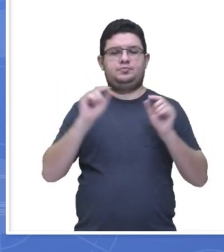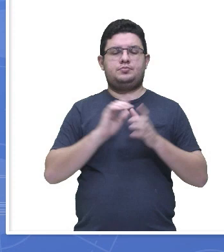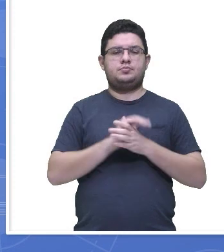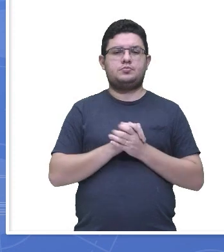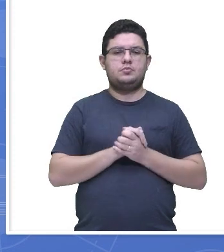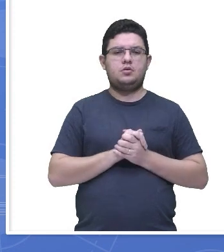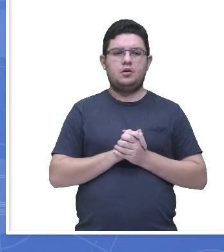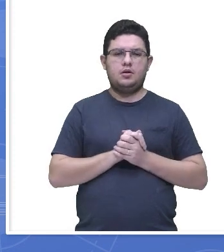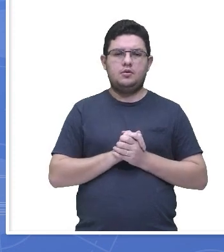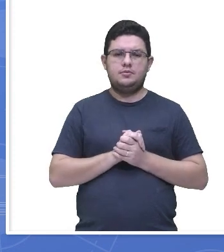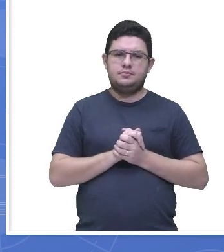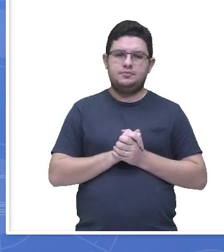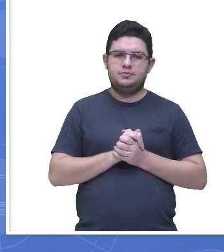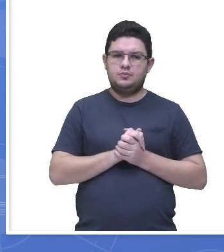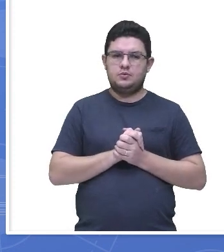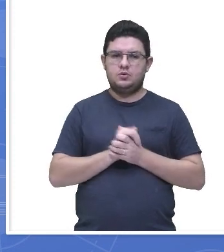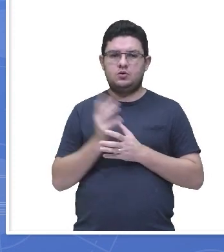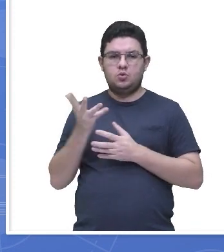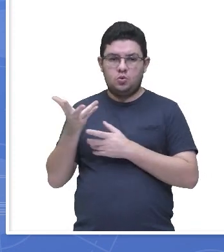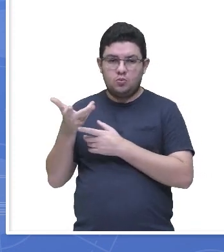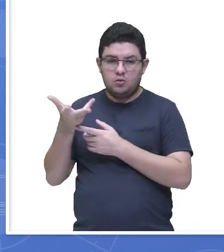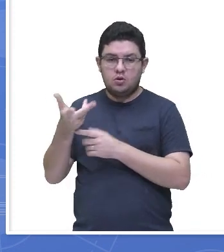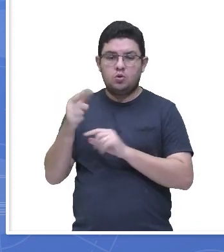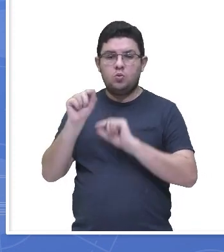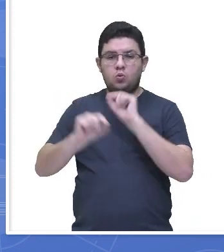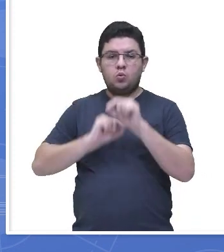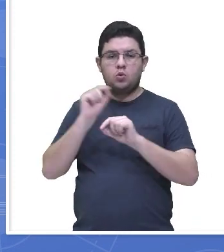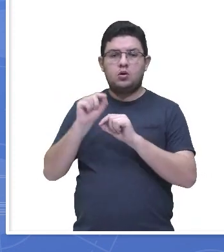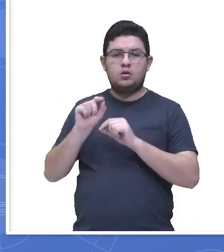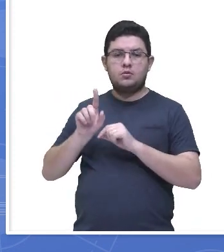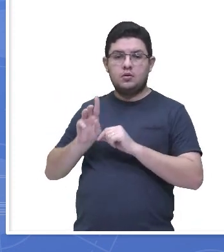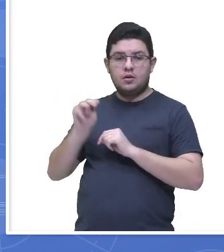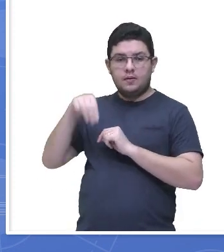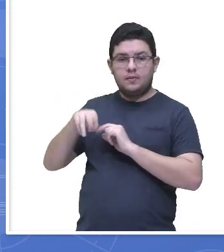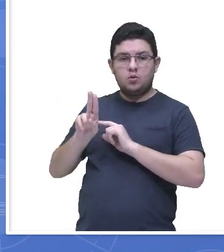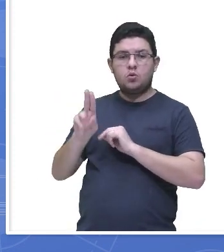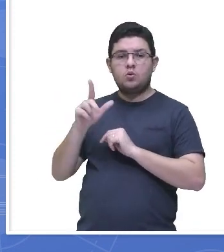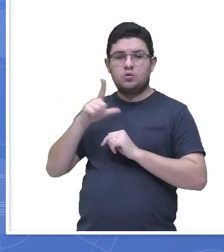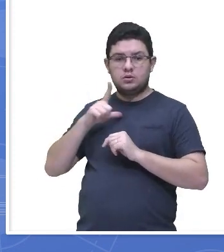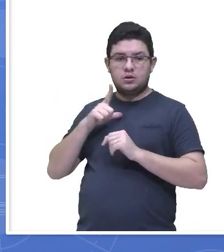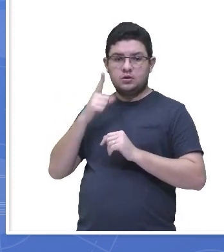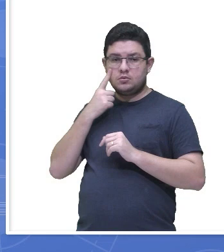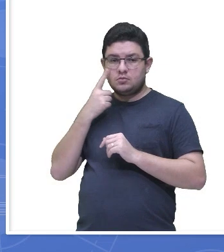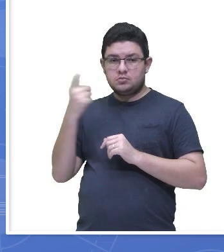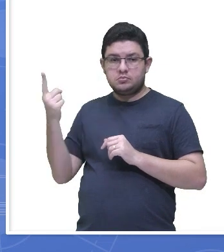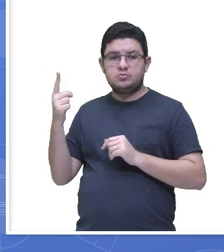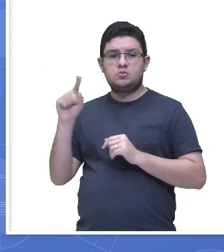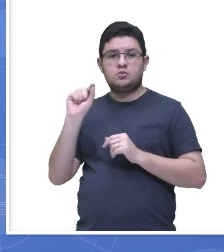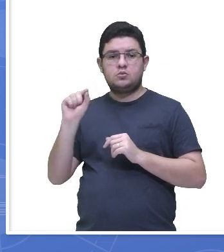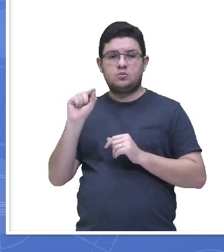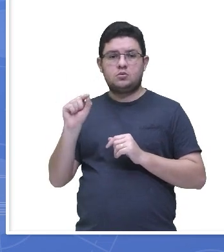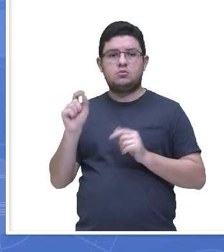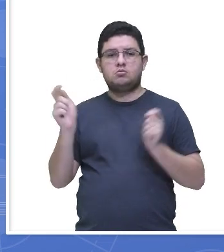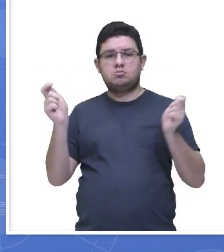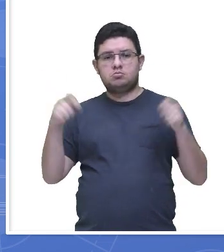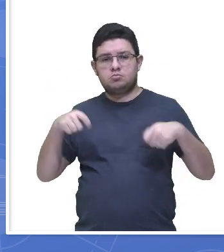O movimento uniforme de um móvel tem sua função horária representada no gráfico a seguir. Então, aí está o gráfico com as informações,